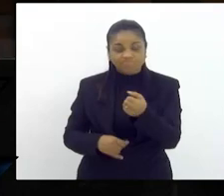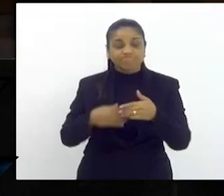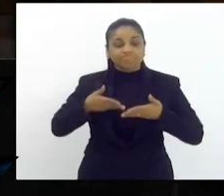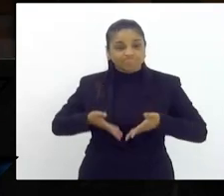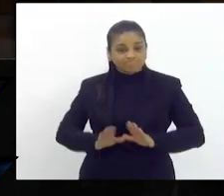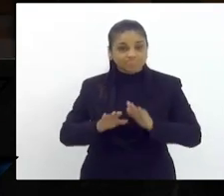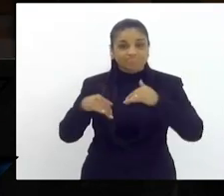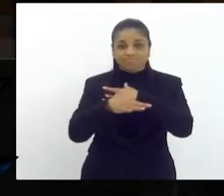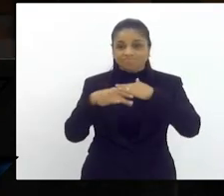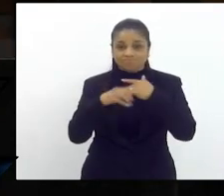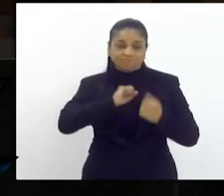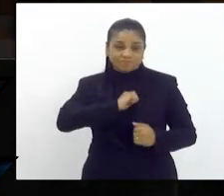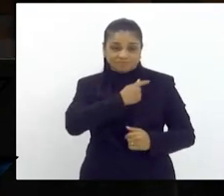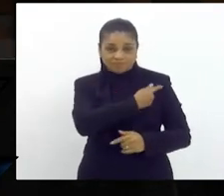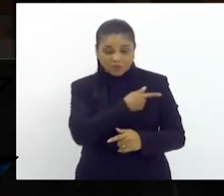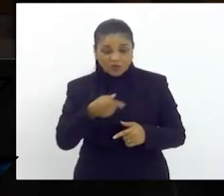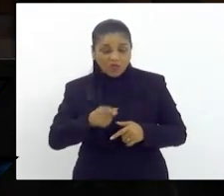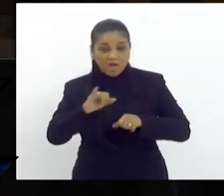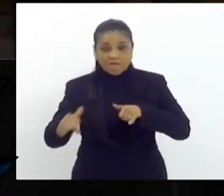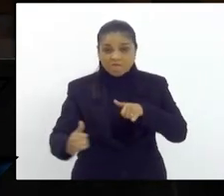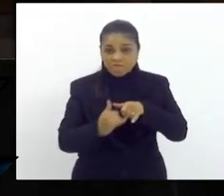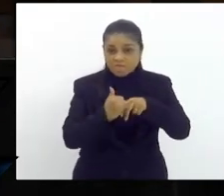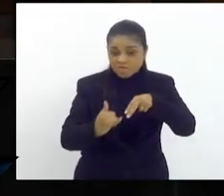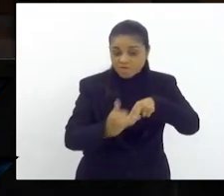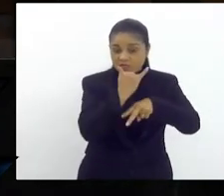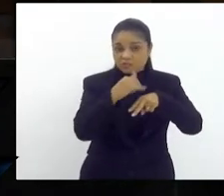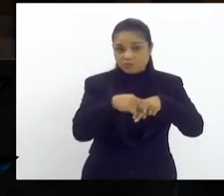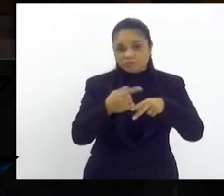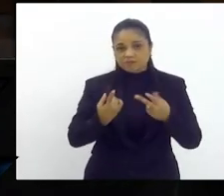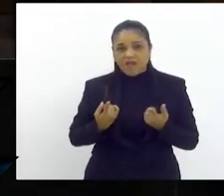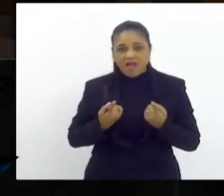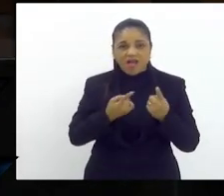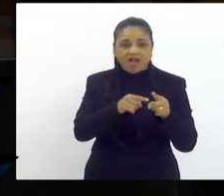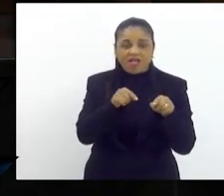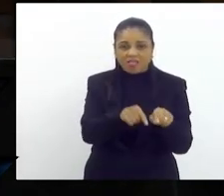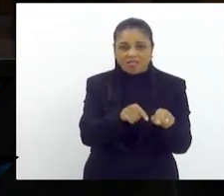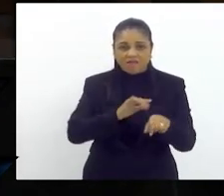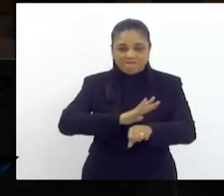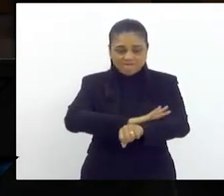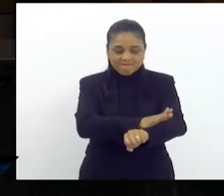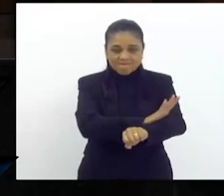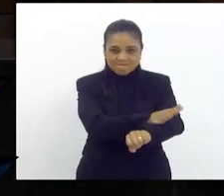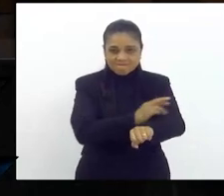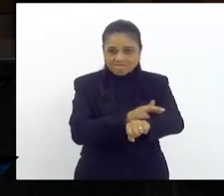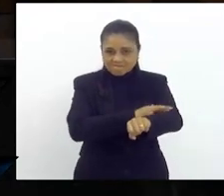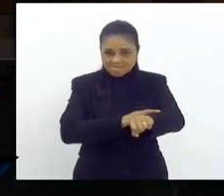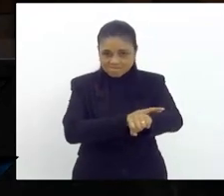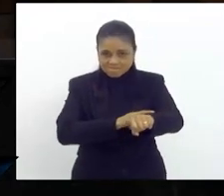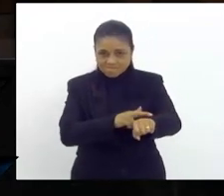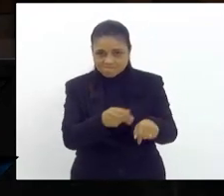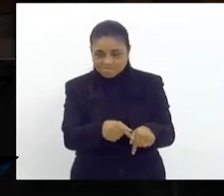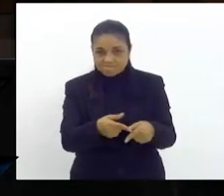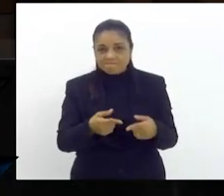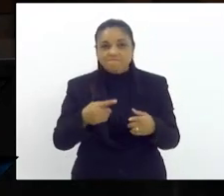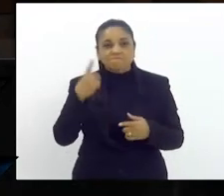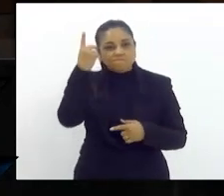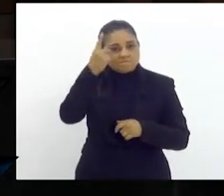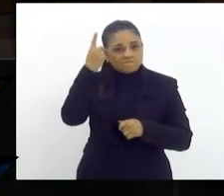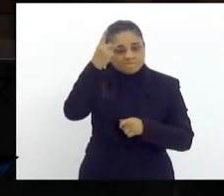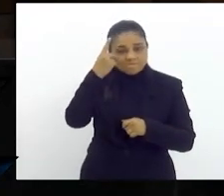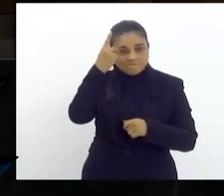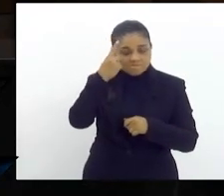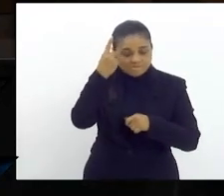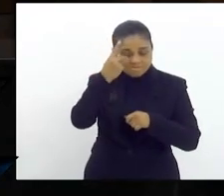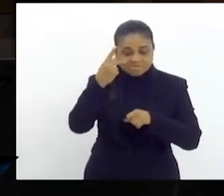sendo sistematicamente vítima de ataques racistas na Espanha Vinícius Junior é um